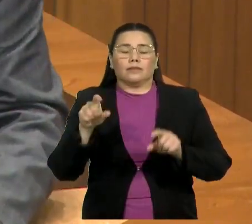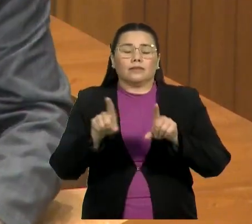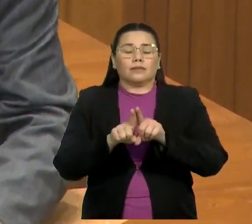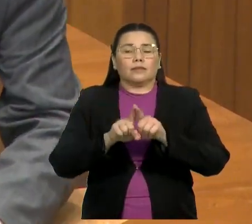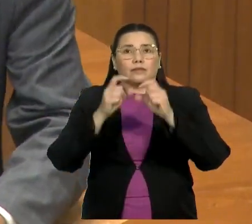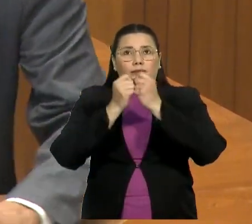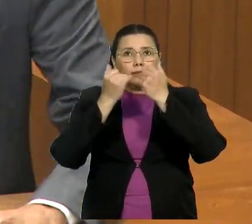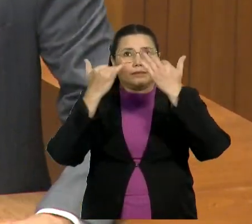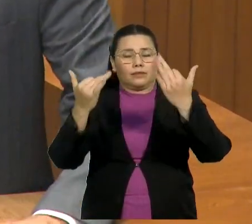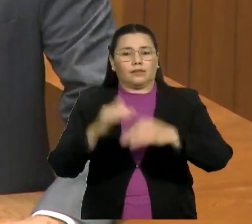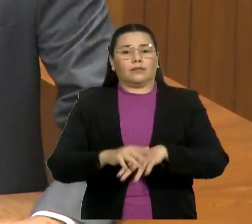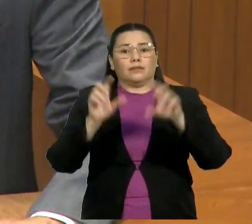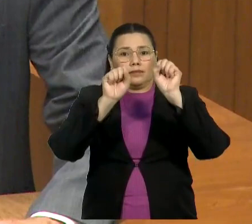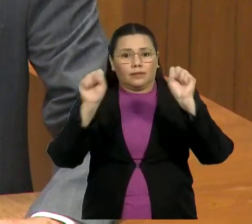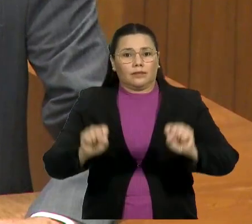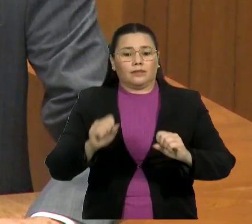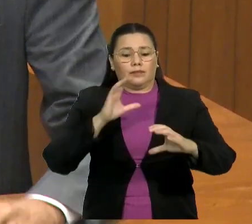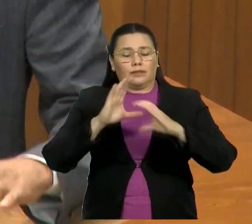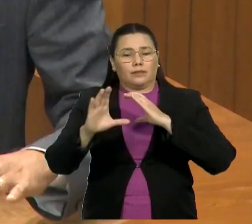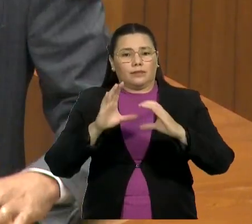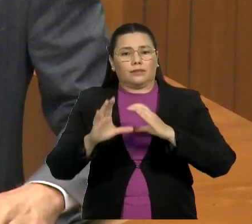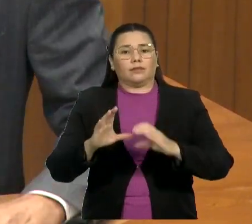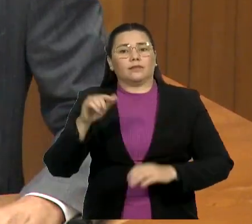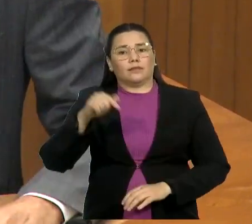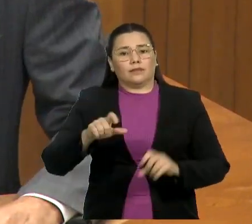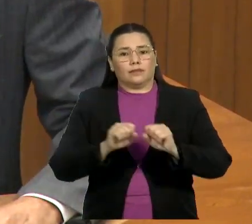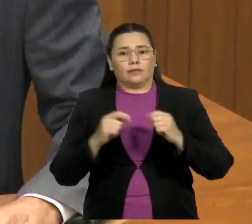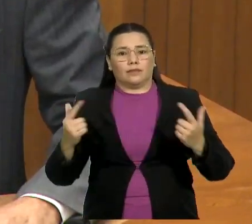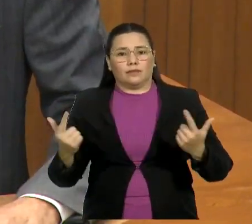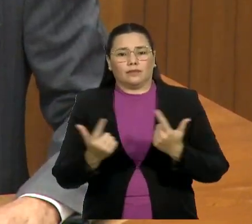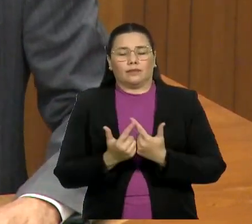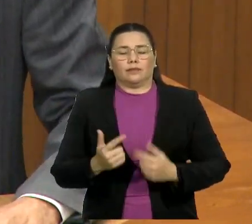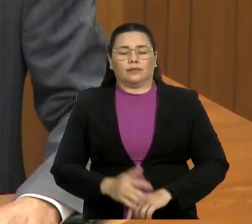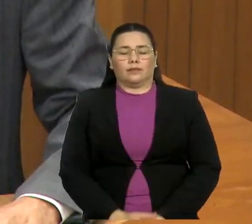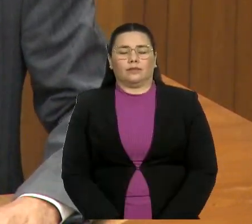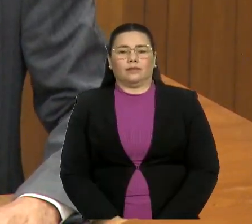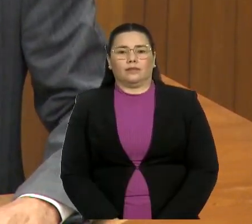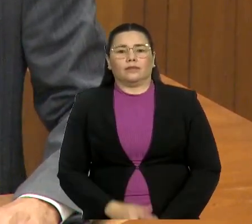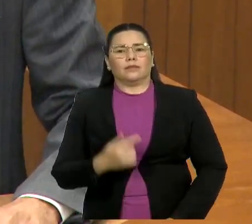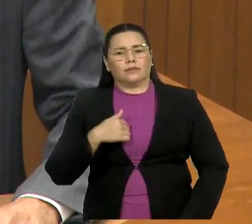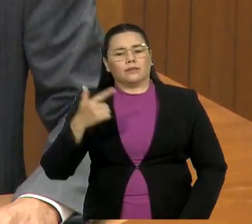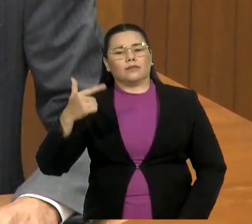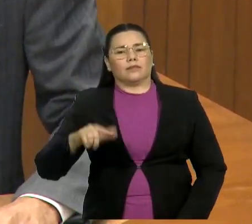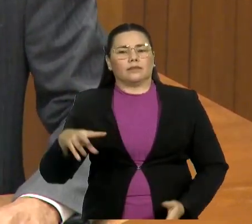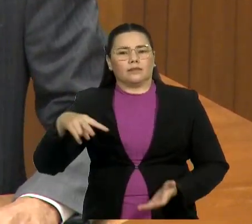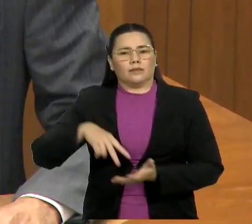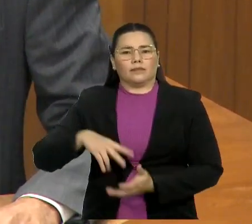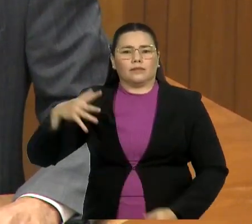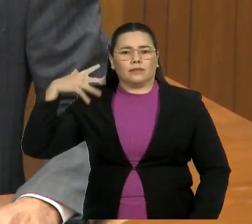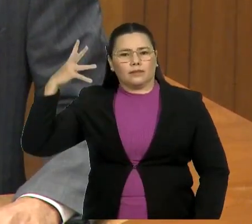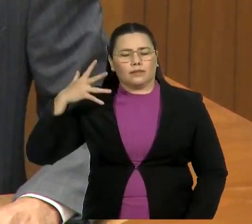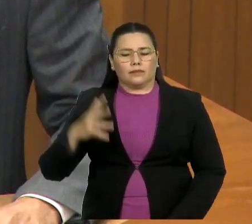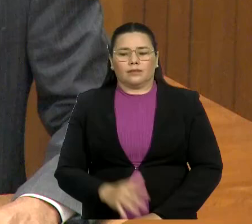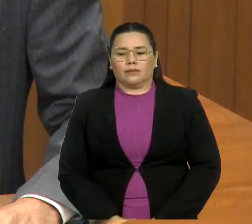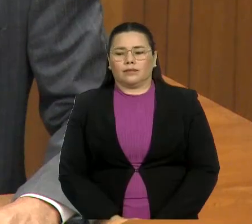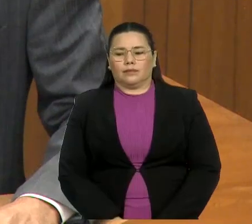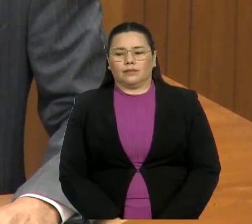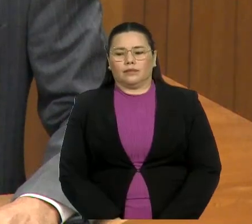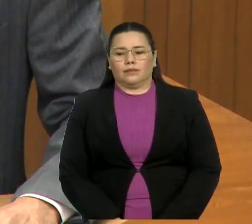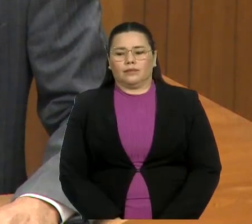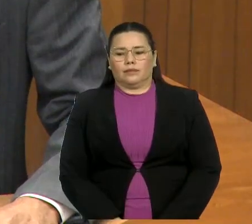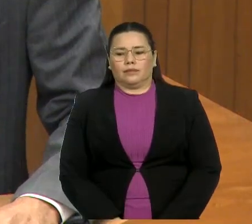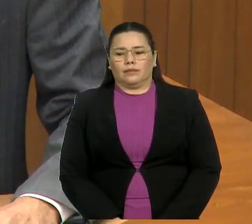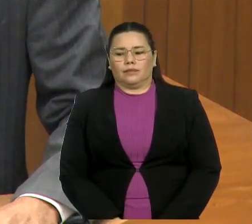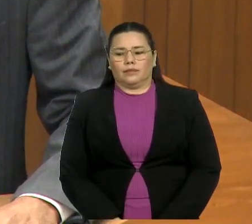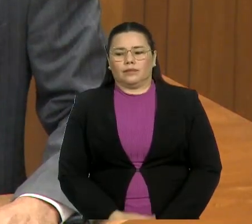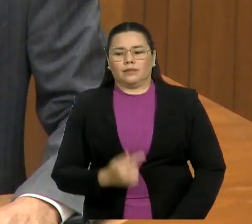sistema de comunicação da Assembleia. Subo mais uma vez a esta tribuna, dessa vez para